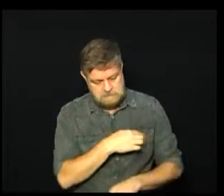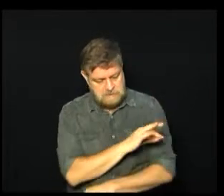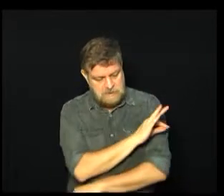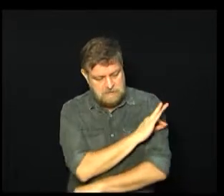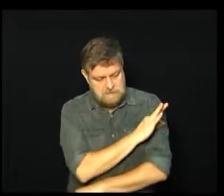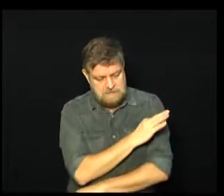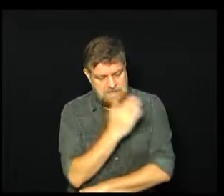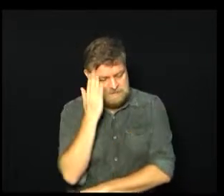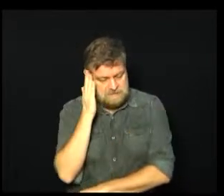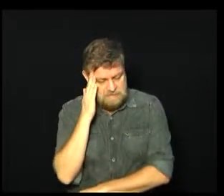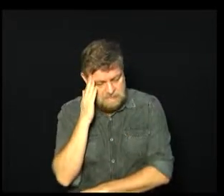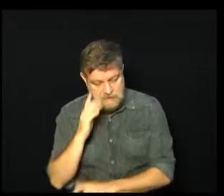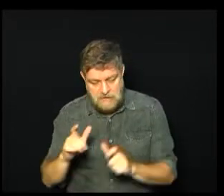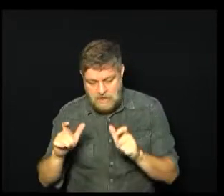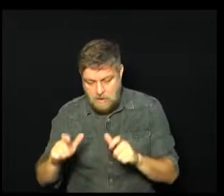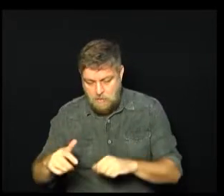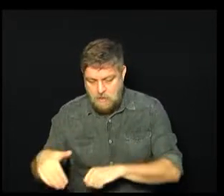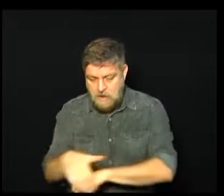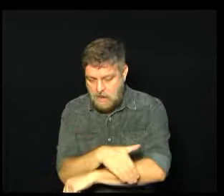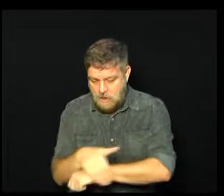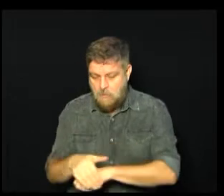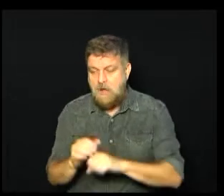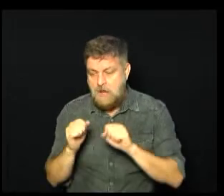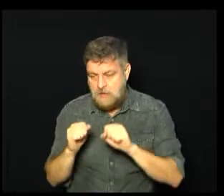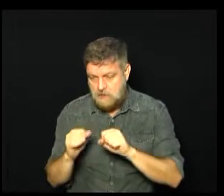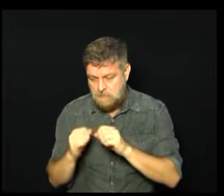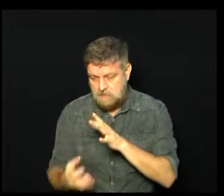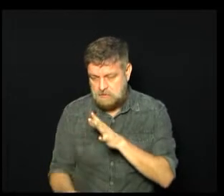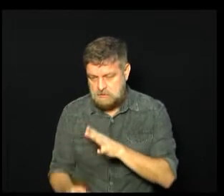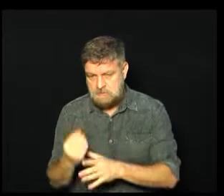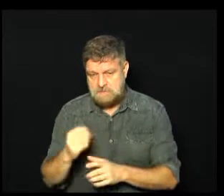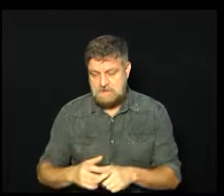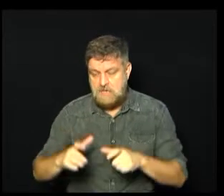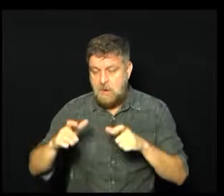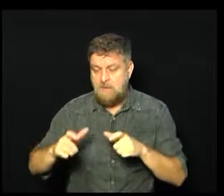as vias em que pode estabelecer esses parklets.